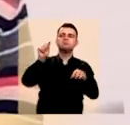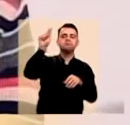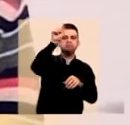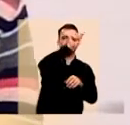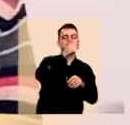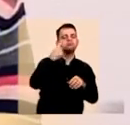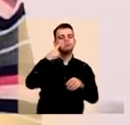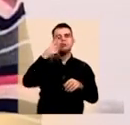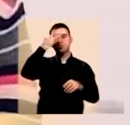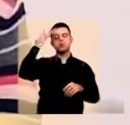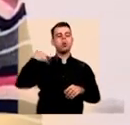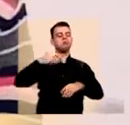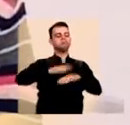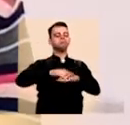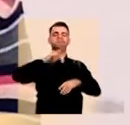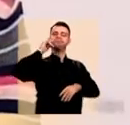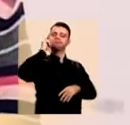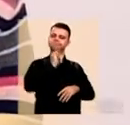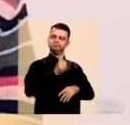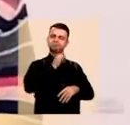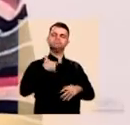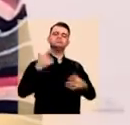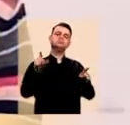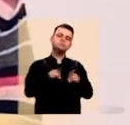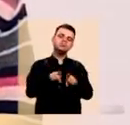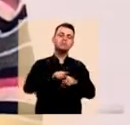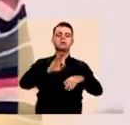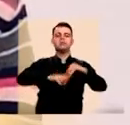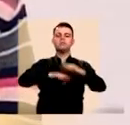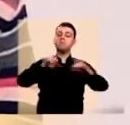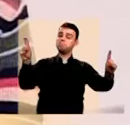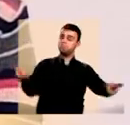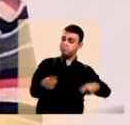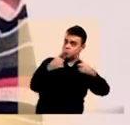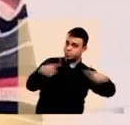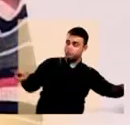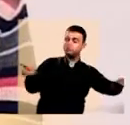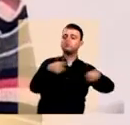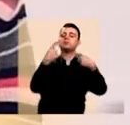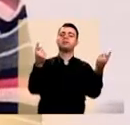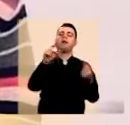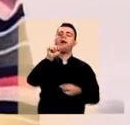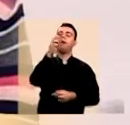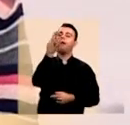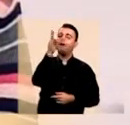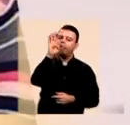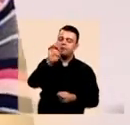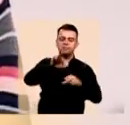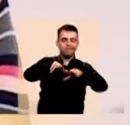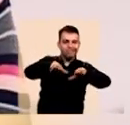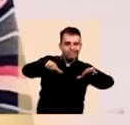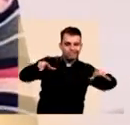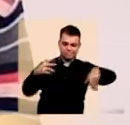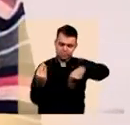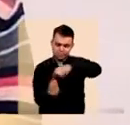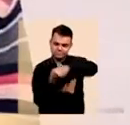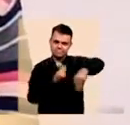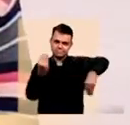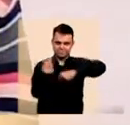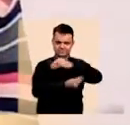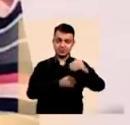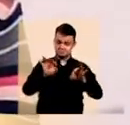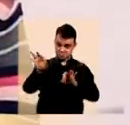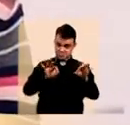a gente envolve também músicos, não só os contadores, a gente envolve outras áreas, né? E eles trazem